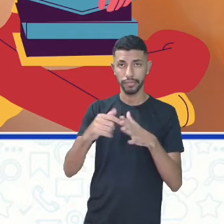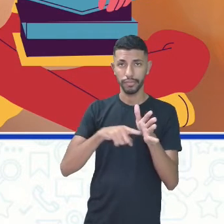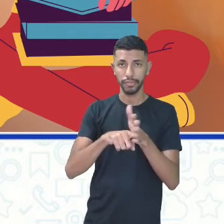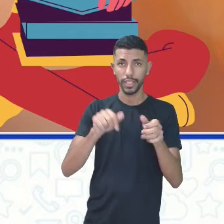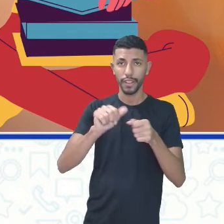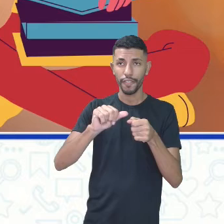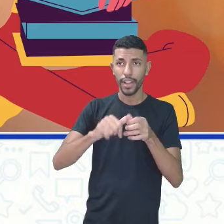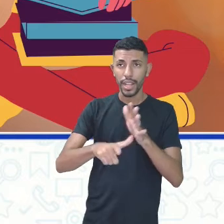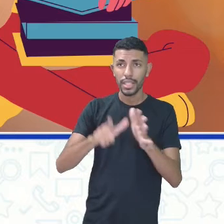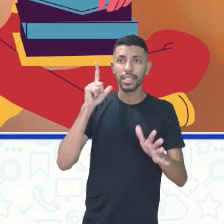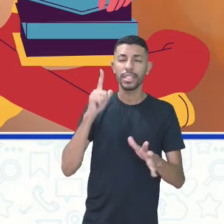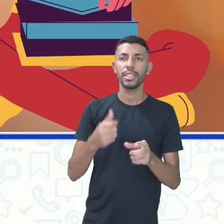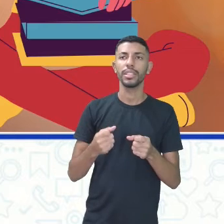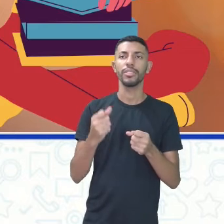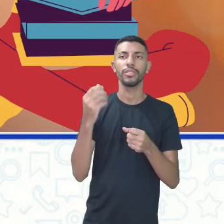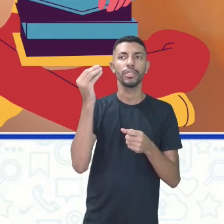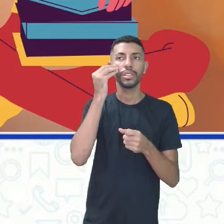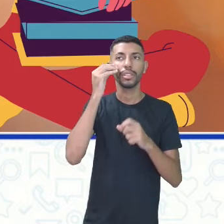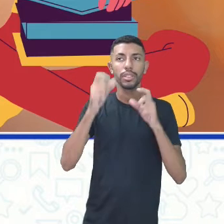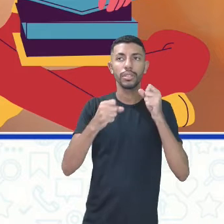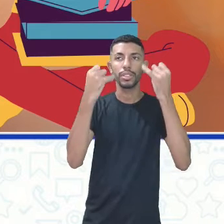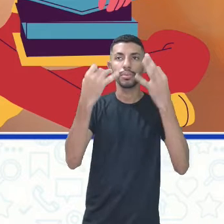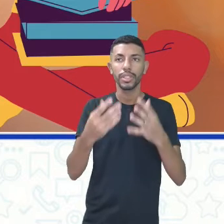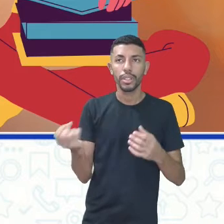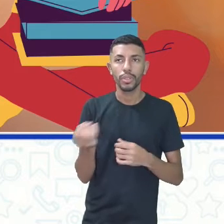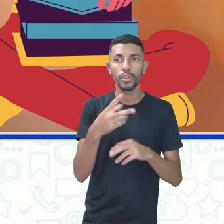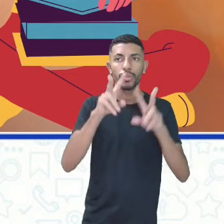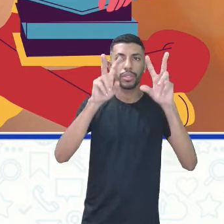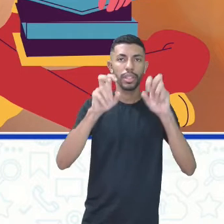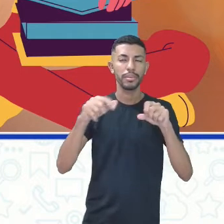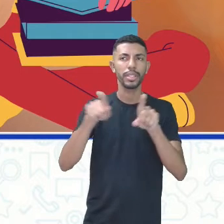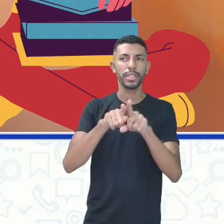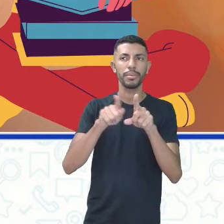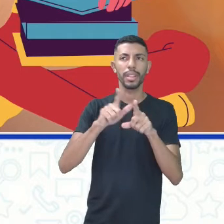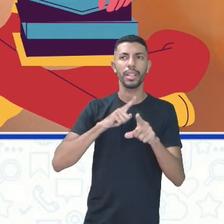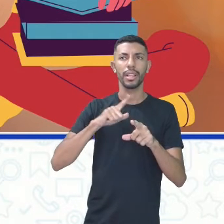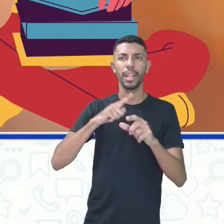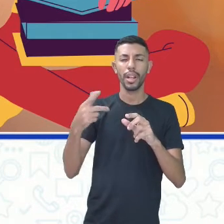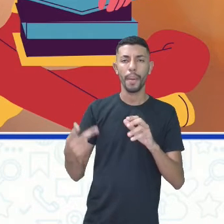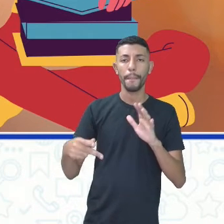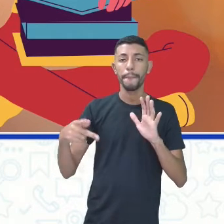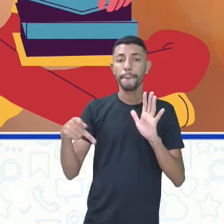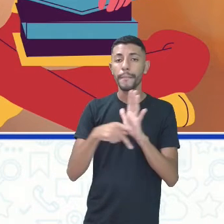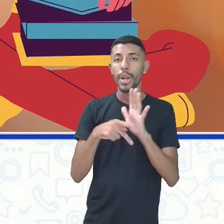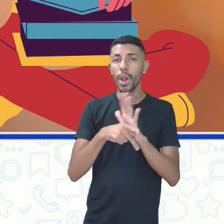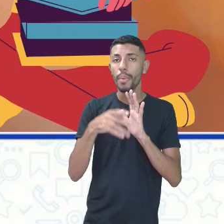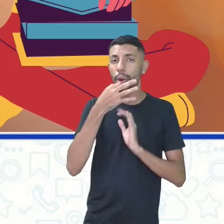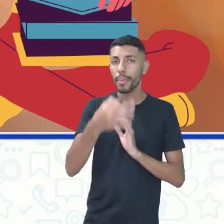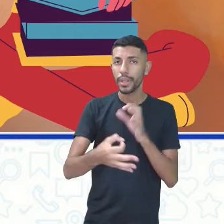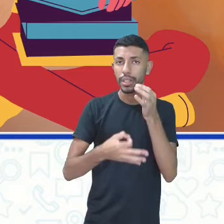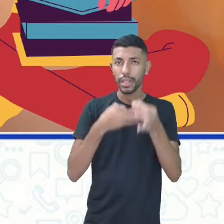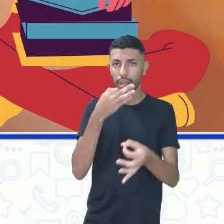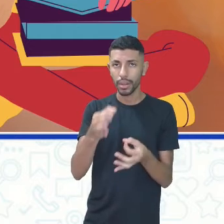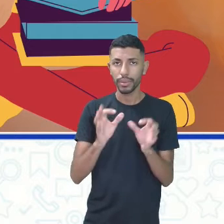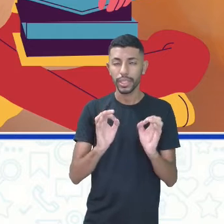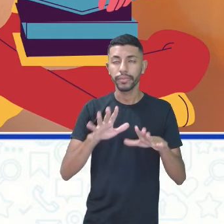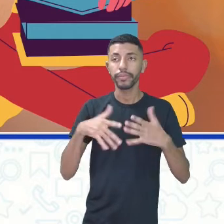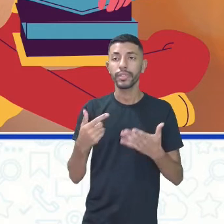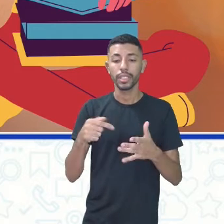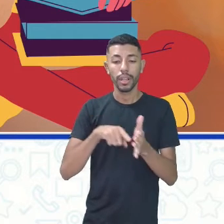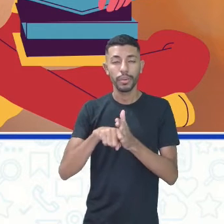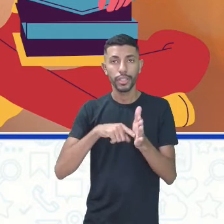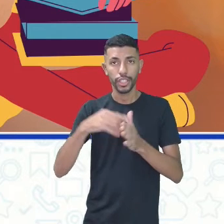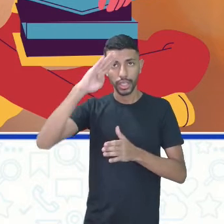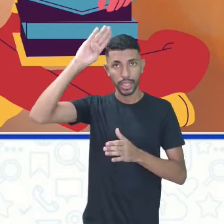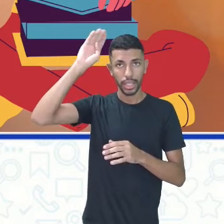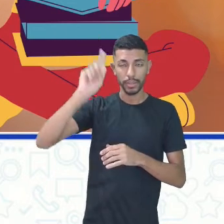buscando dizer algo novo sobre o assunto e chegando às suas próprias conclusões. Isso é importante. Numa pesquisa acadêmica, normalmente, o